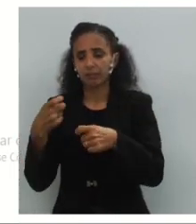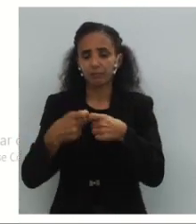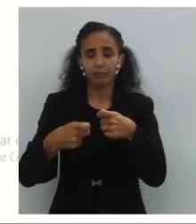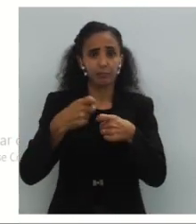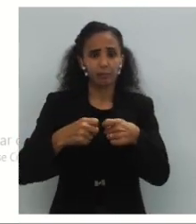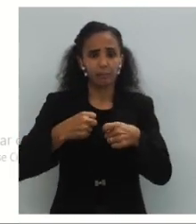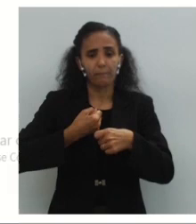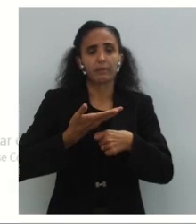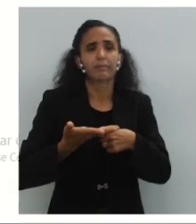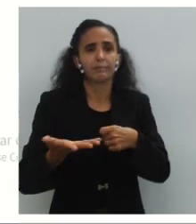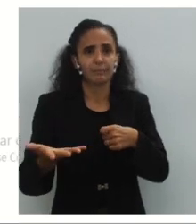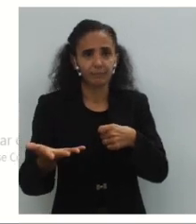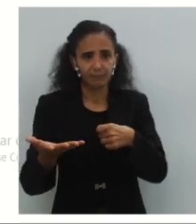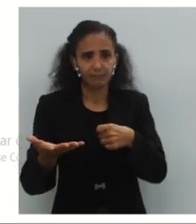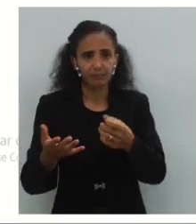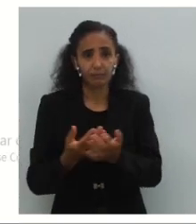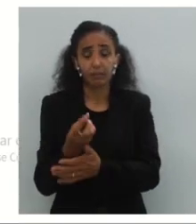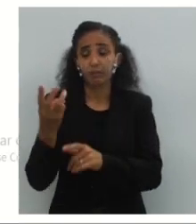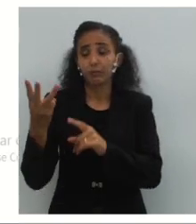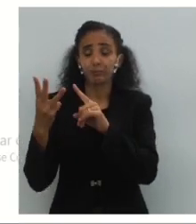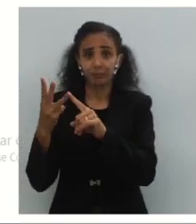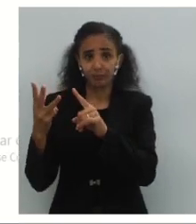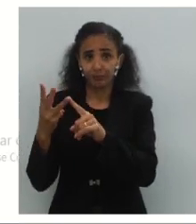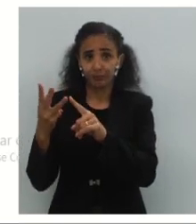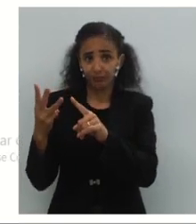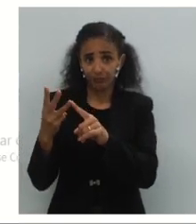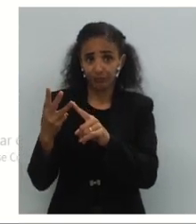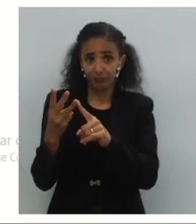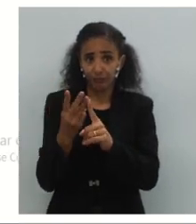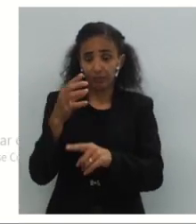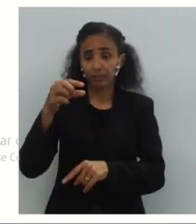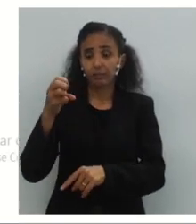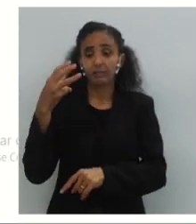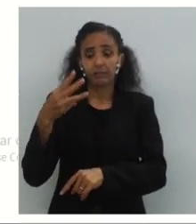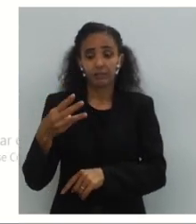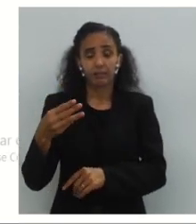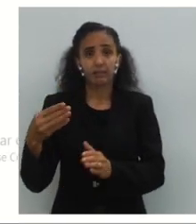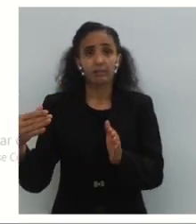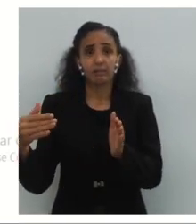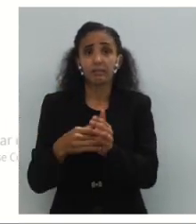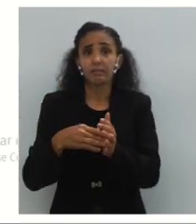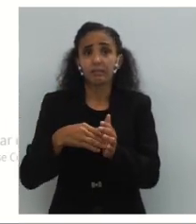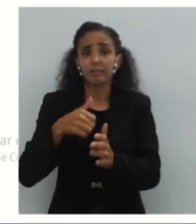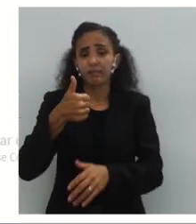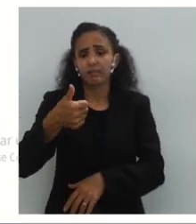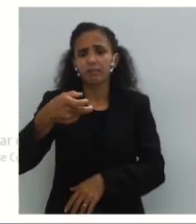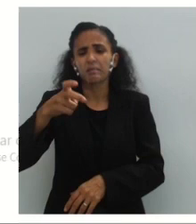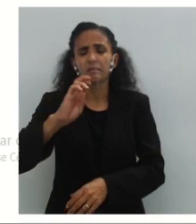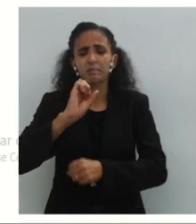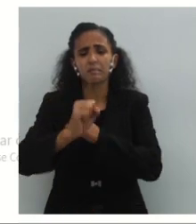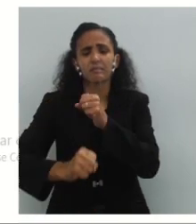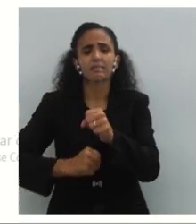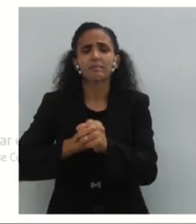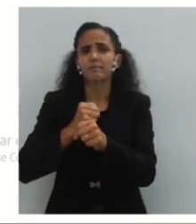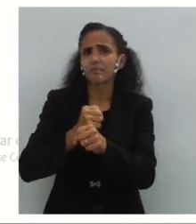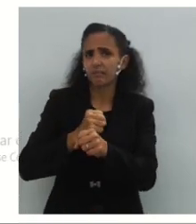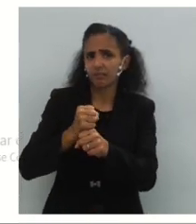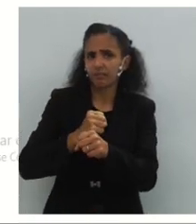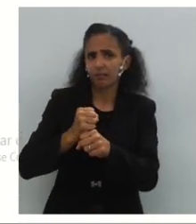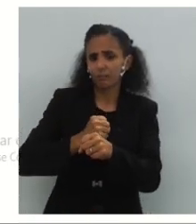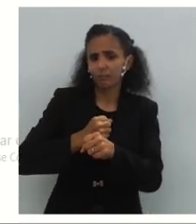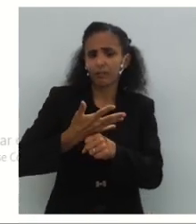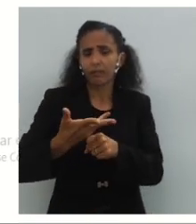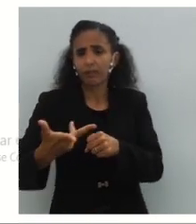10 semanas depois da infecção inicial. E no estágio 3, de 3 a